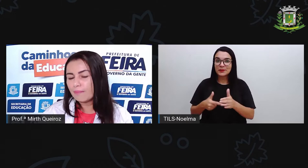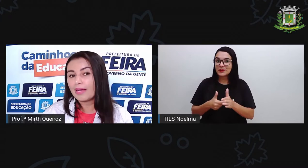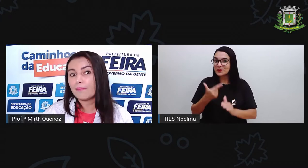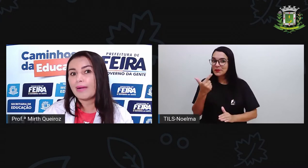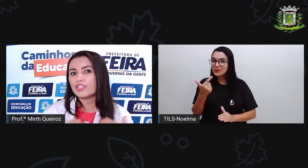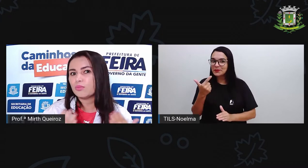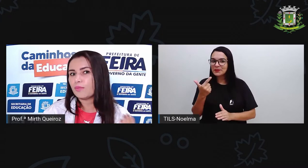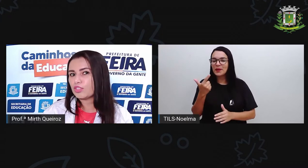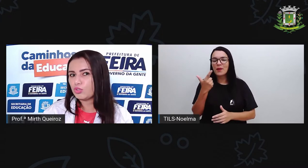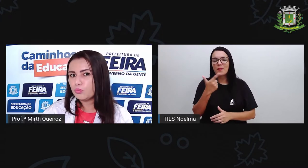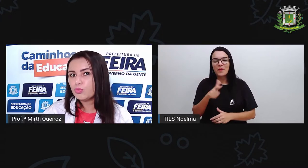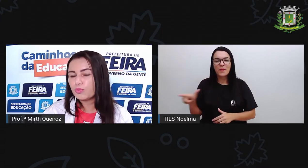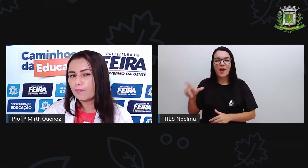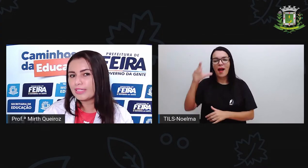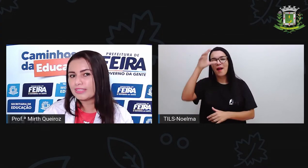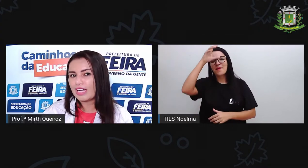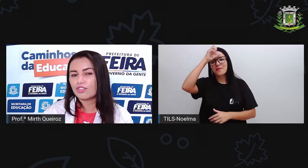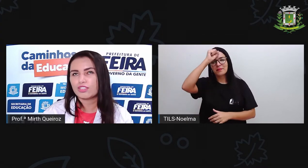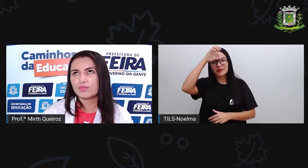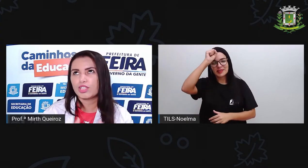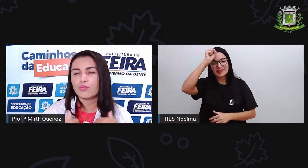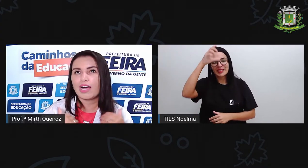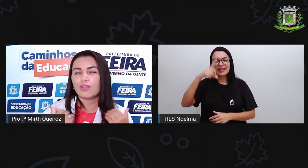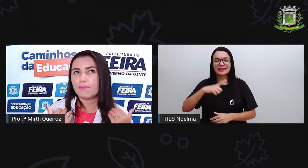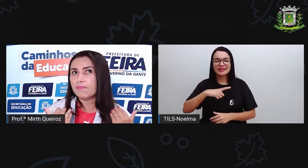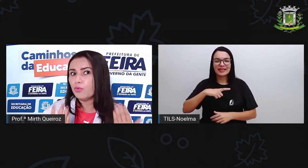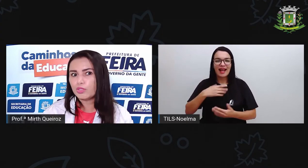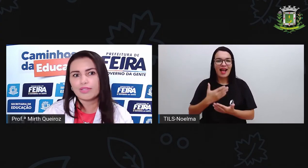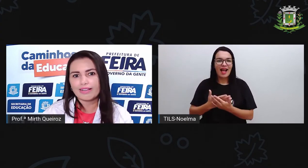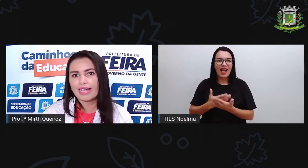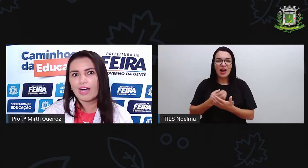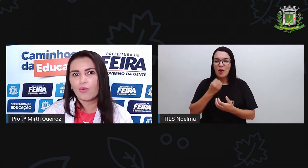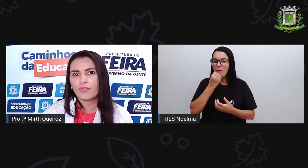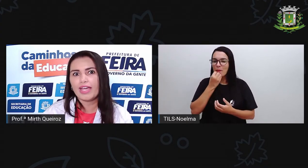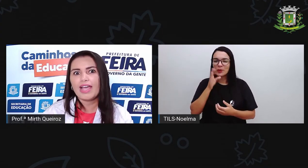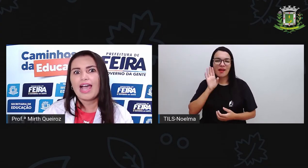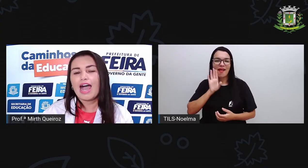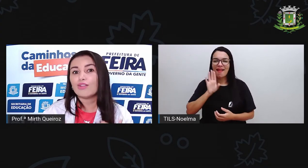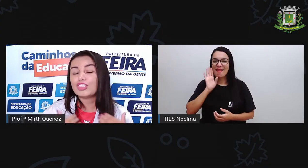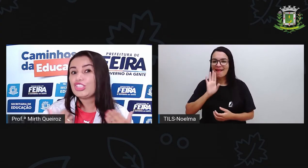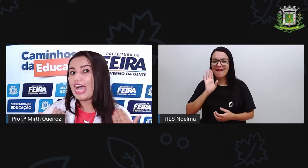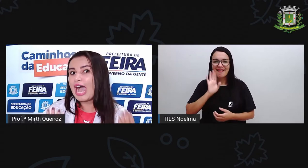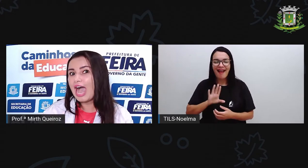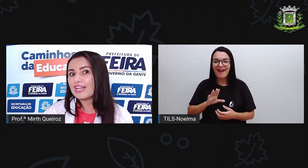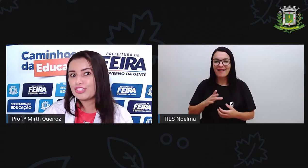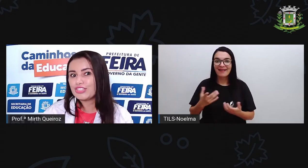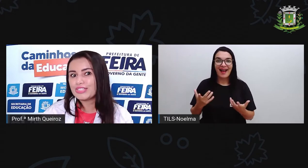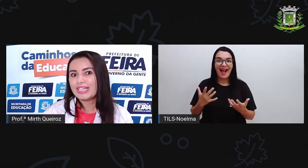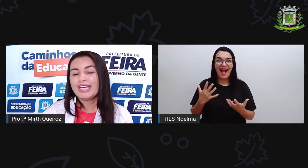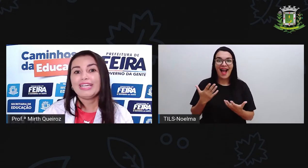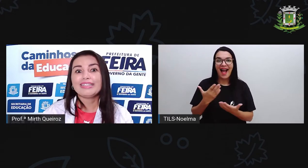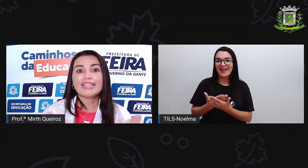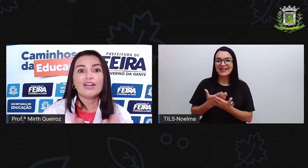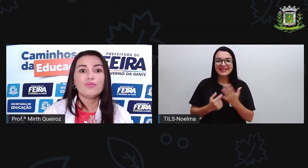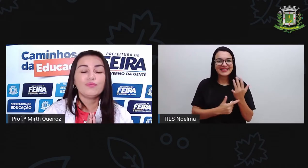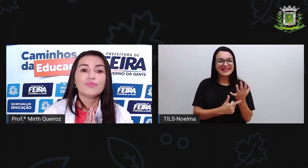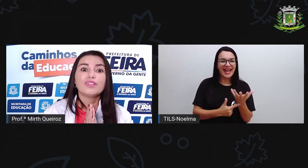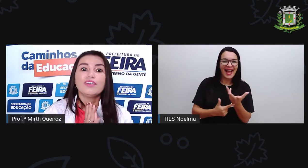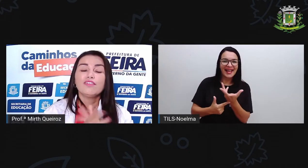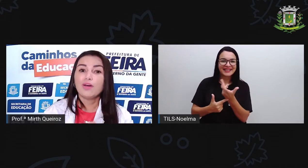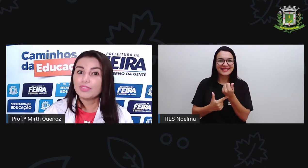momento, né? Para mais um momento de muito aprendizado. Nós vamos ter uma aula muito legal, né? Aula de artes.